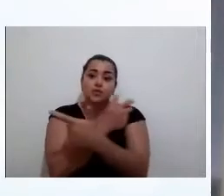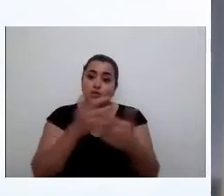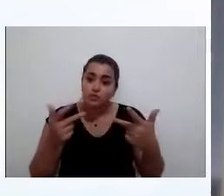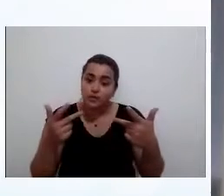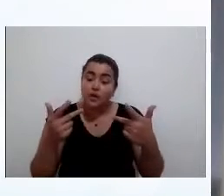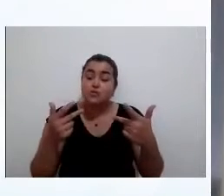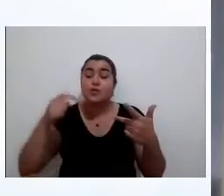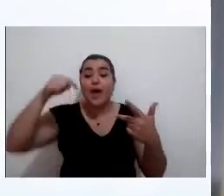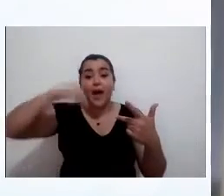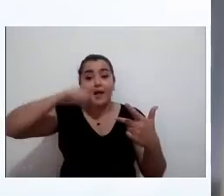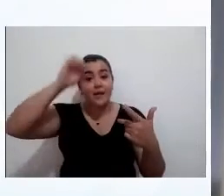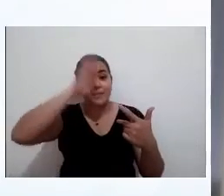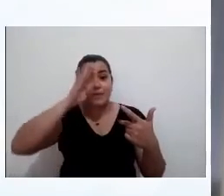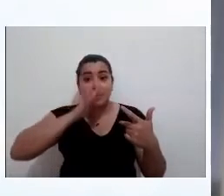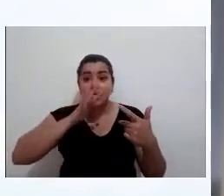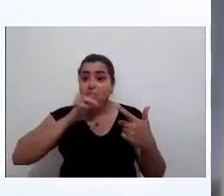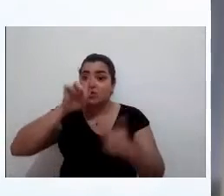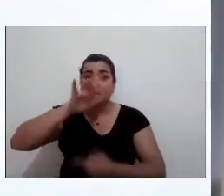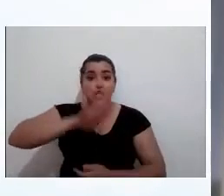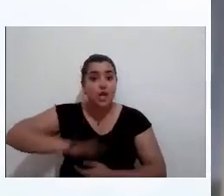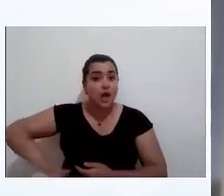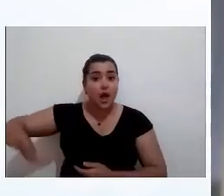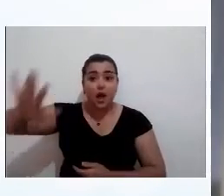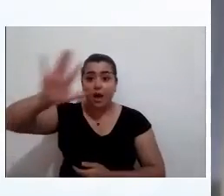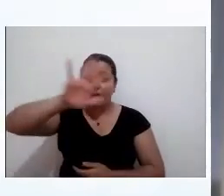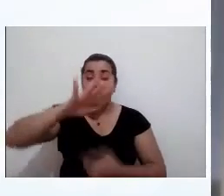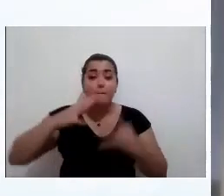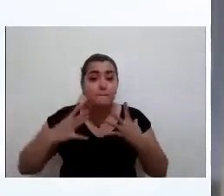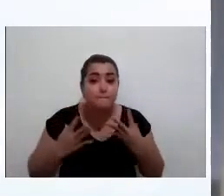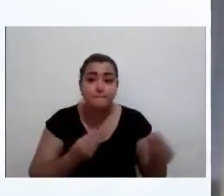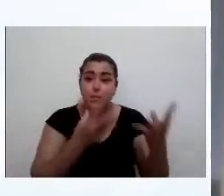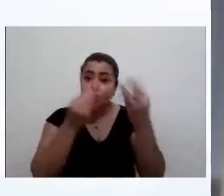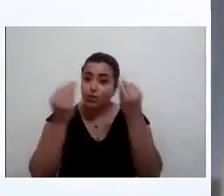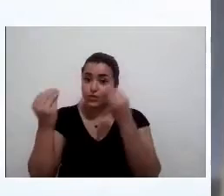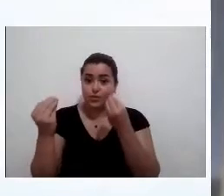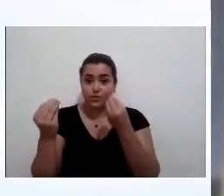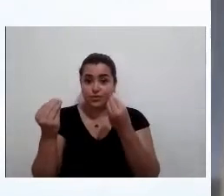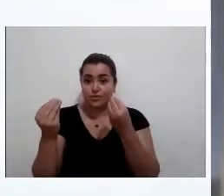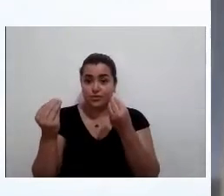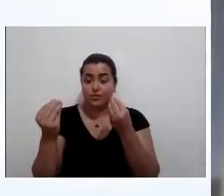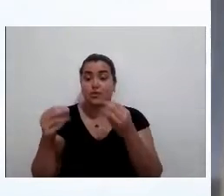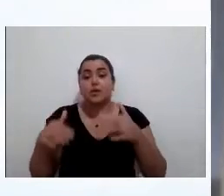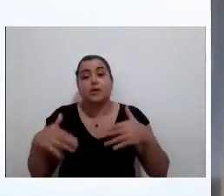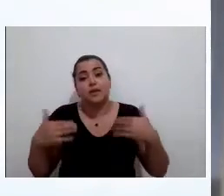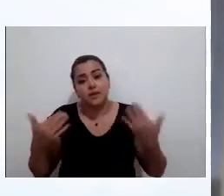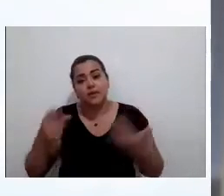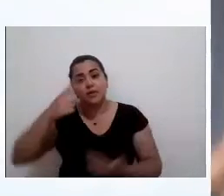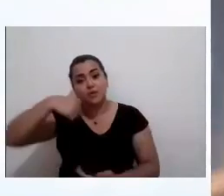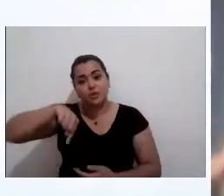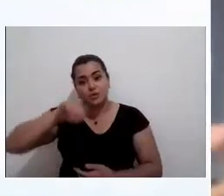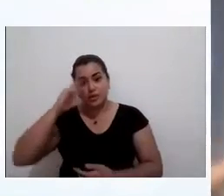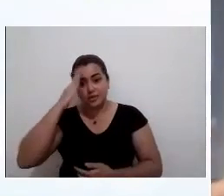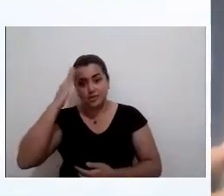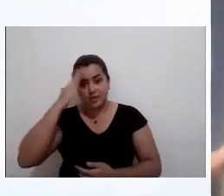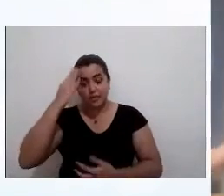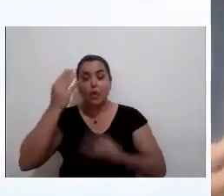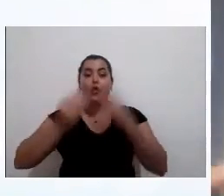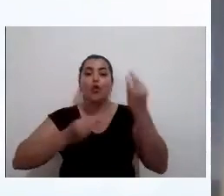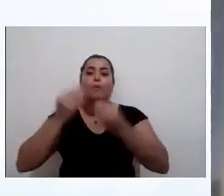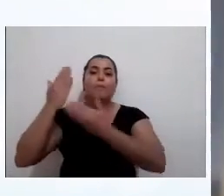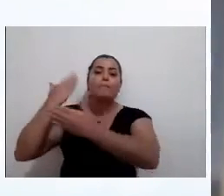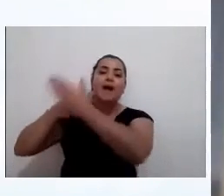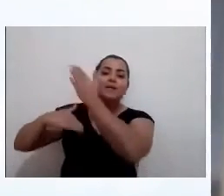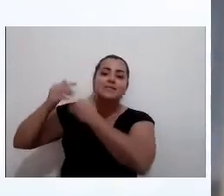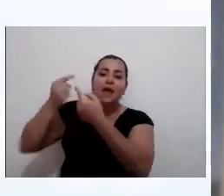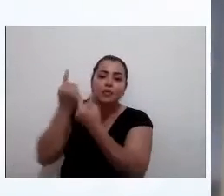país. Estamos vivendo isso já. Não é só desemprego, é estrutural. E a gente sabe como é que as revoluções lá se